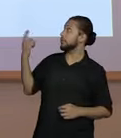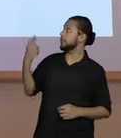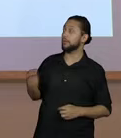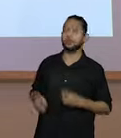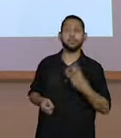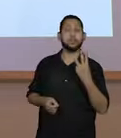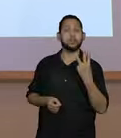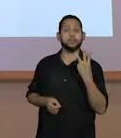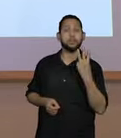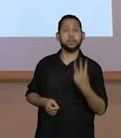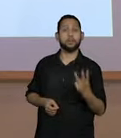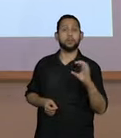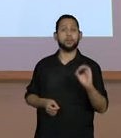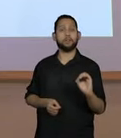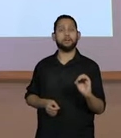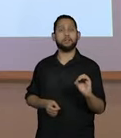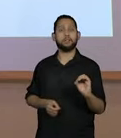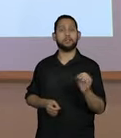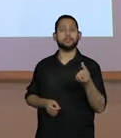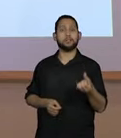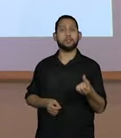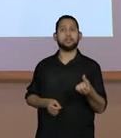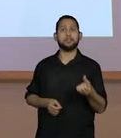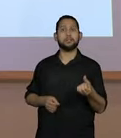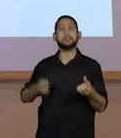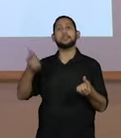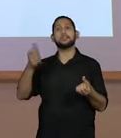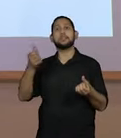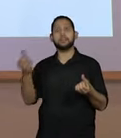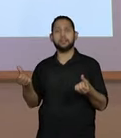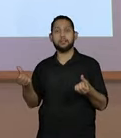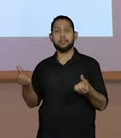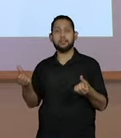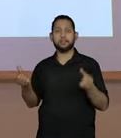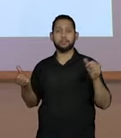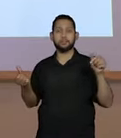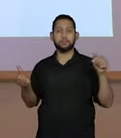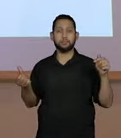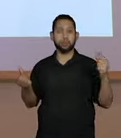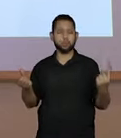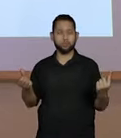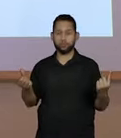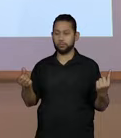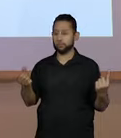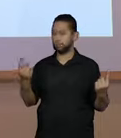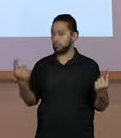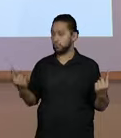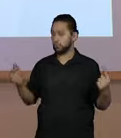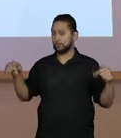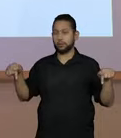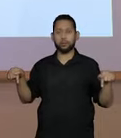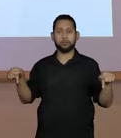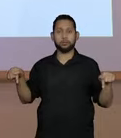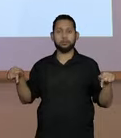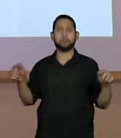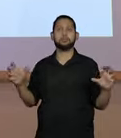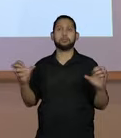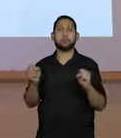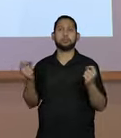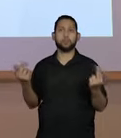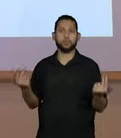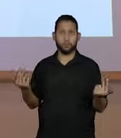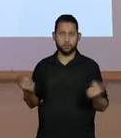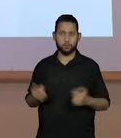Balanceamos esta equação. Quais são os coeficientes que nós temos nela? Então, a gente tem, aqui não tem nada,